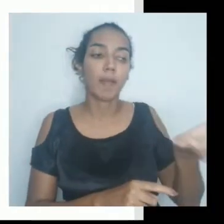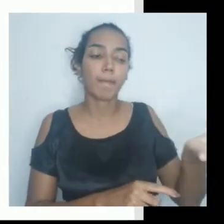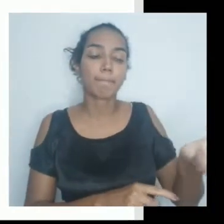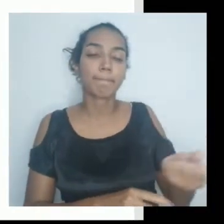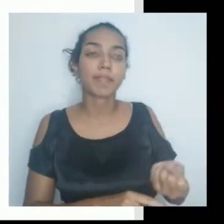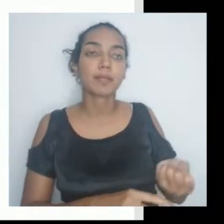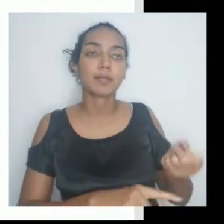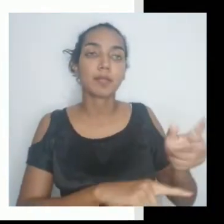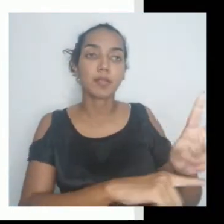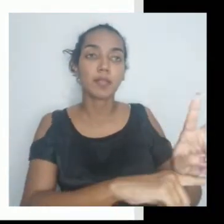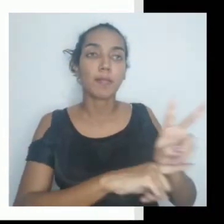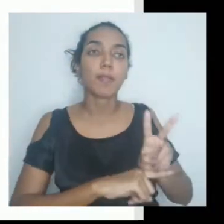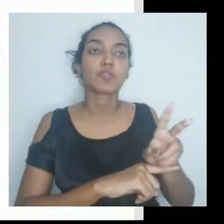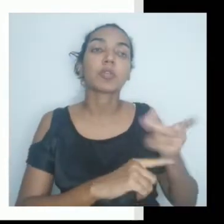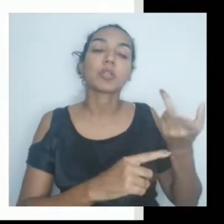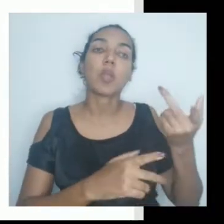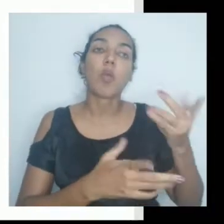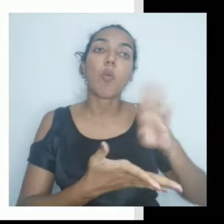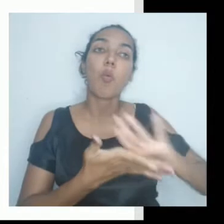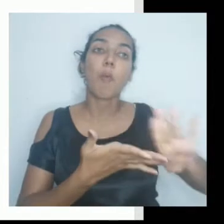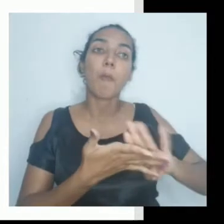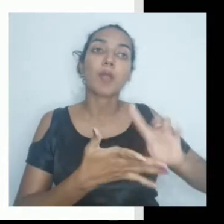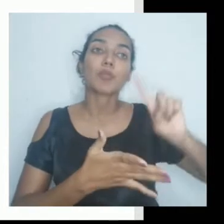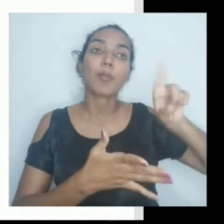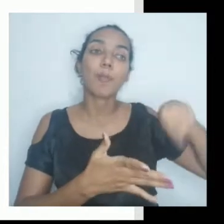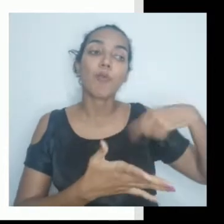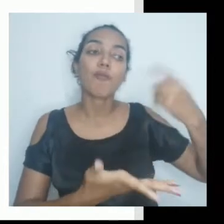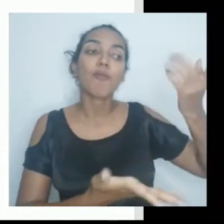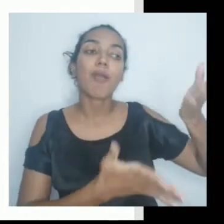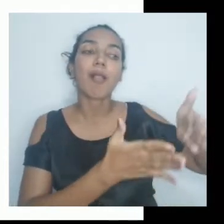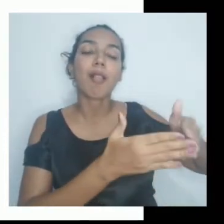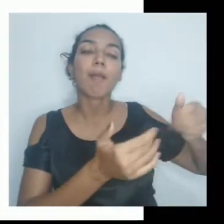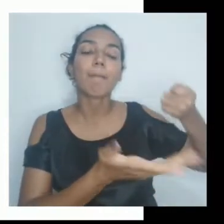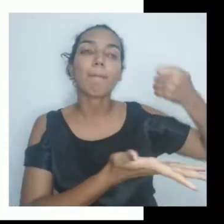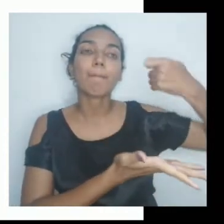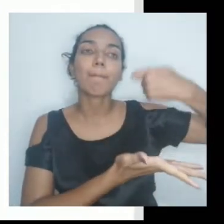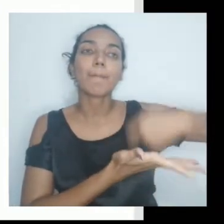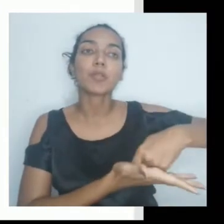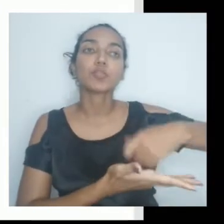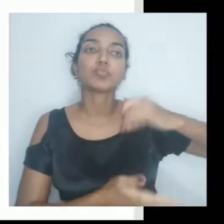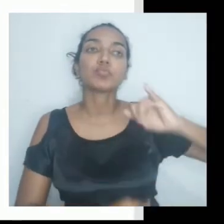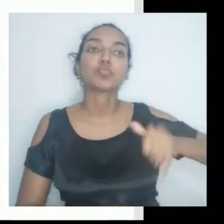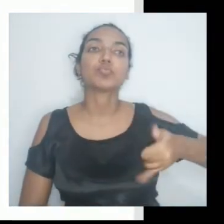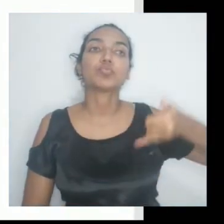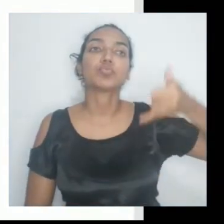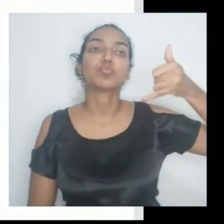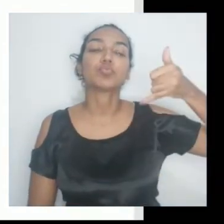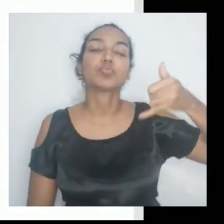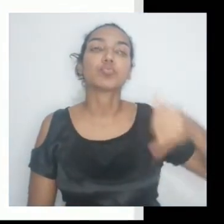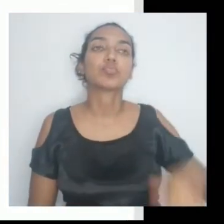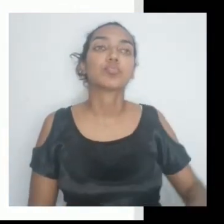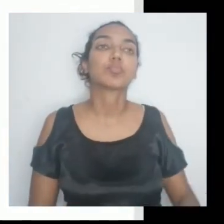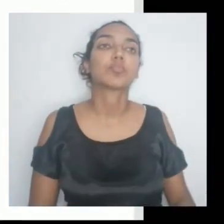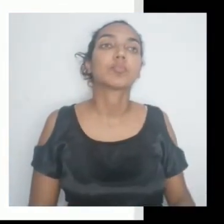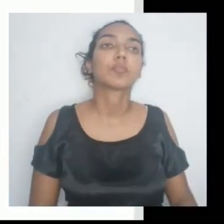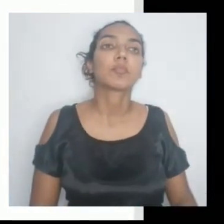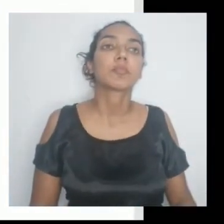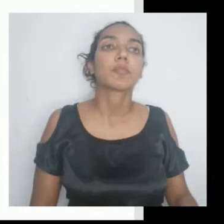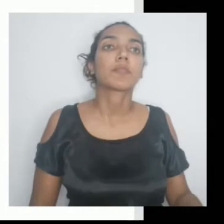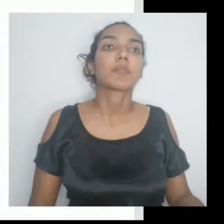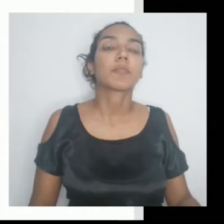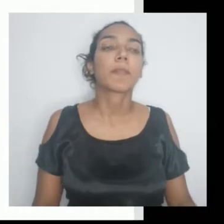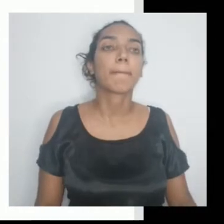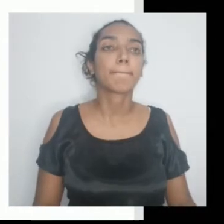cobrar um determinado juros. Mais para frente, a gente vai adicionar métodos a esse repositório de contas, da forma que eu consiga adicionar, remover uma